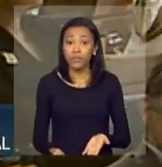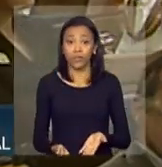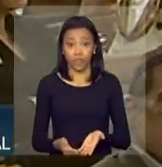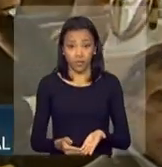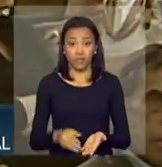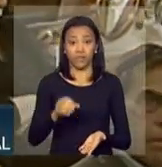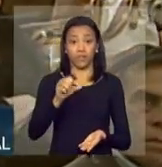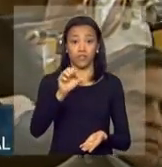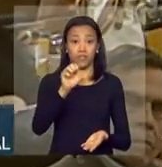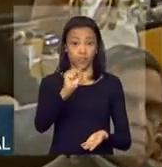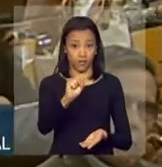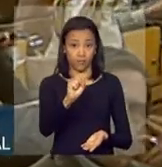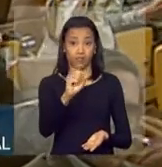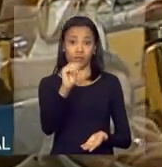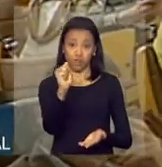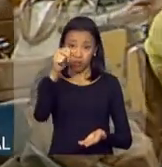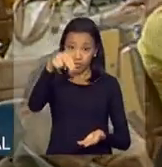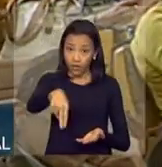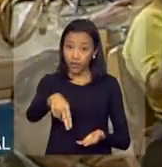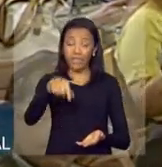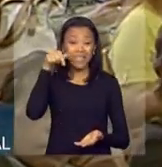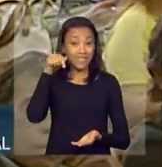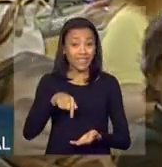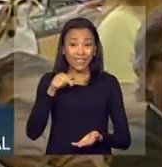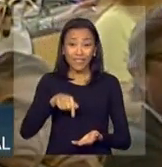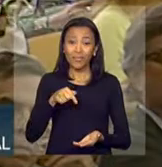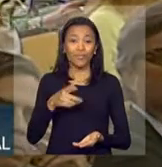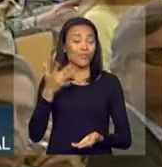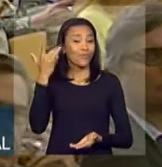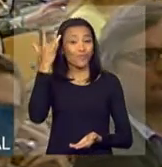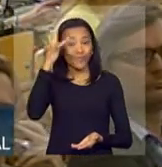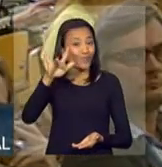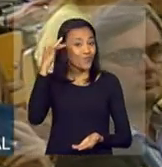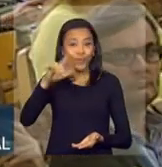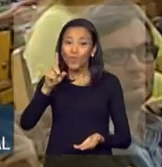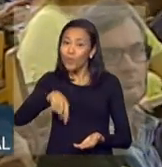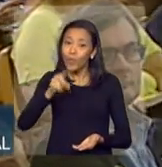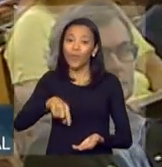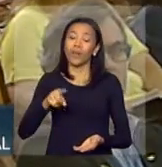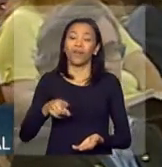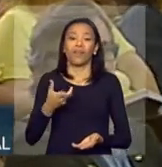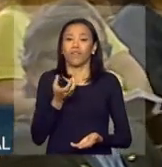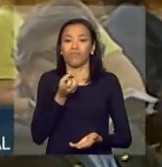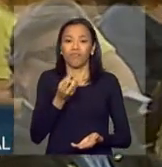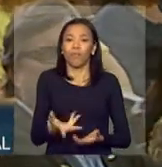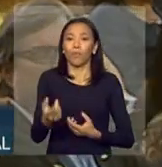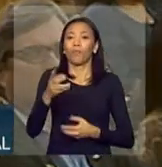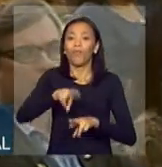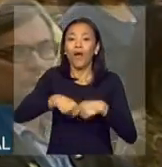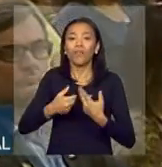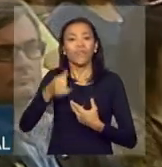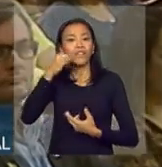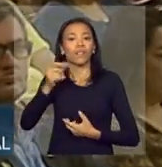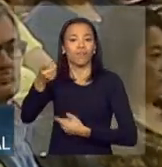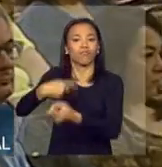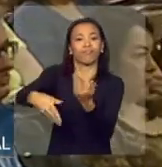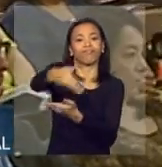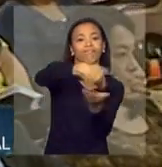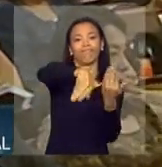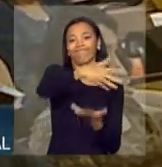SAN, e muitas vezes isso vem negando o princípio da intersetorialidade. Então, a questão